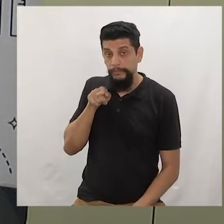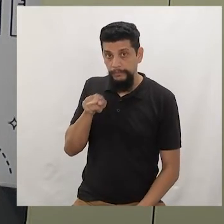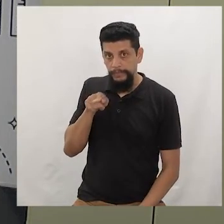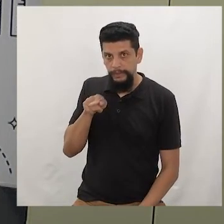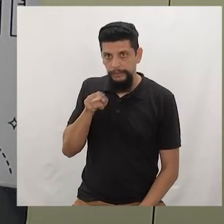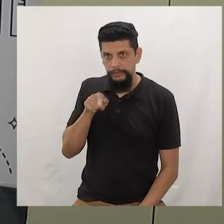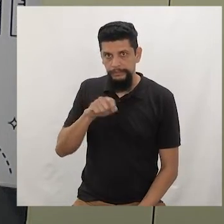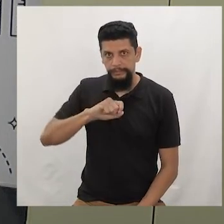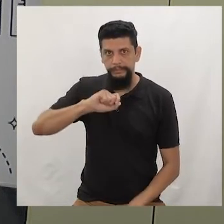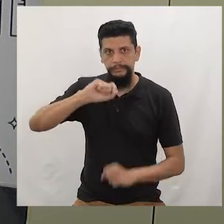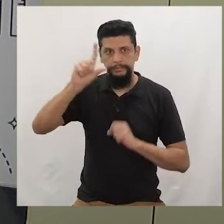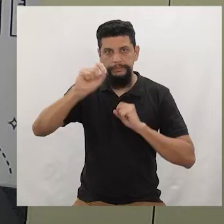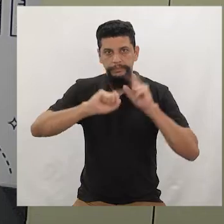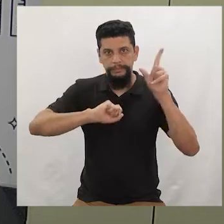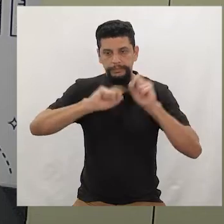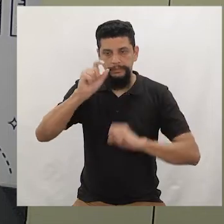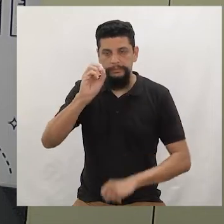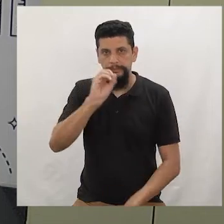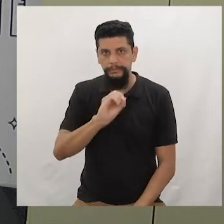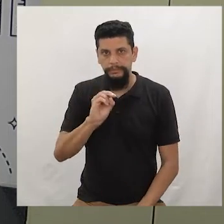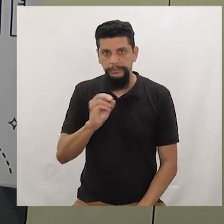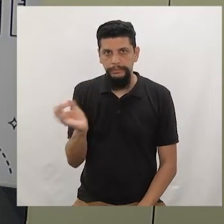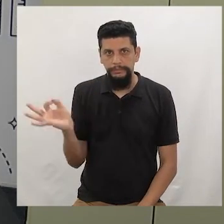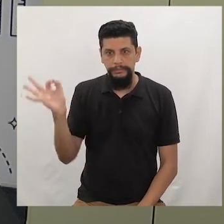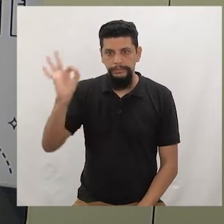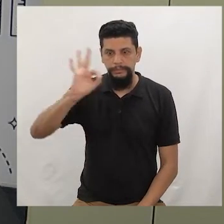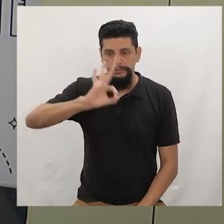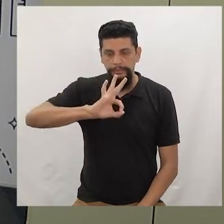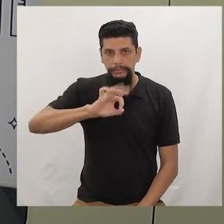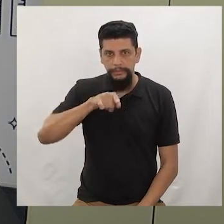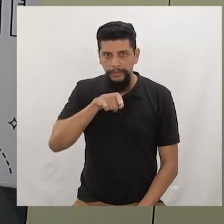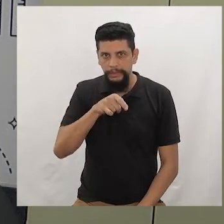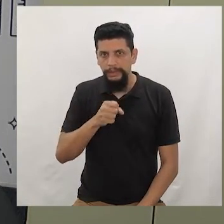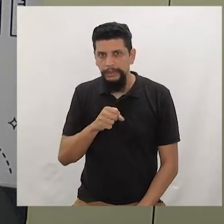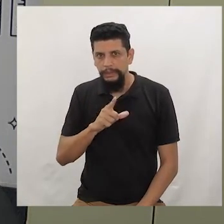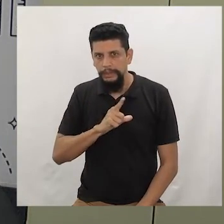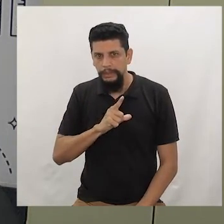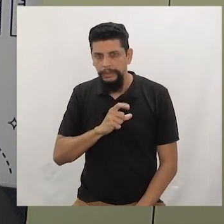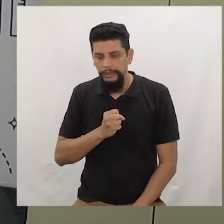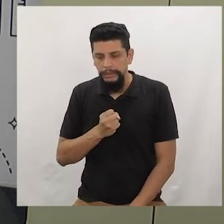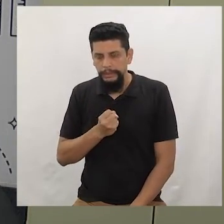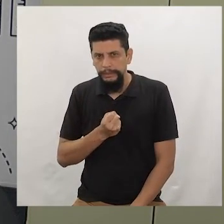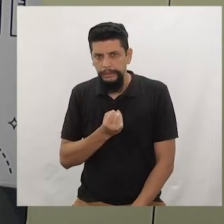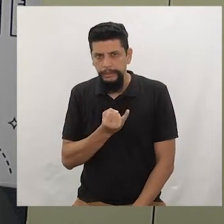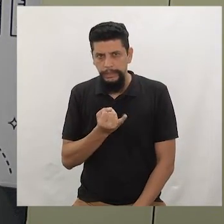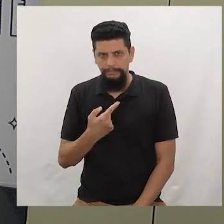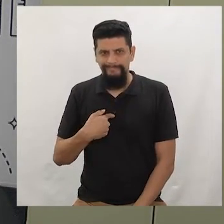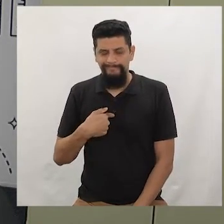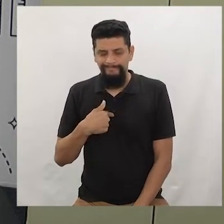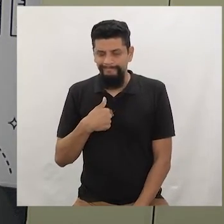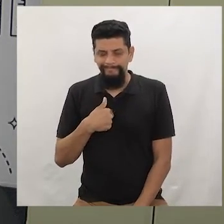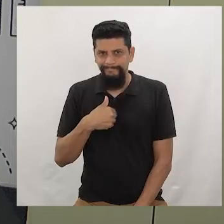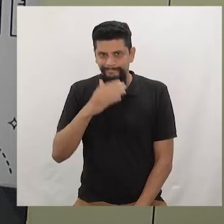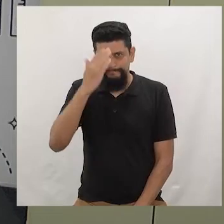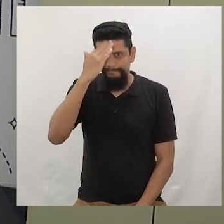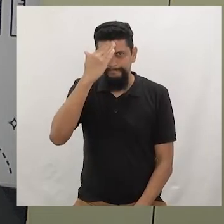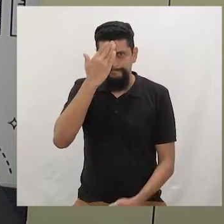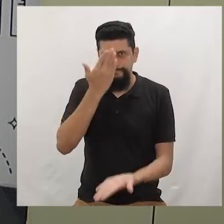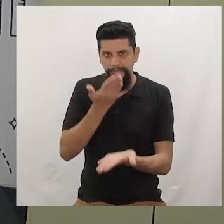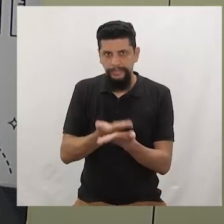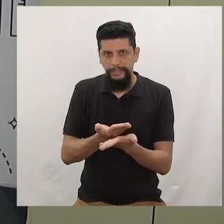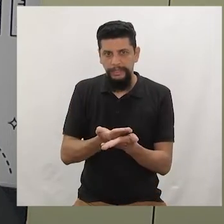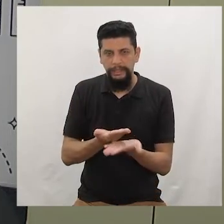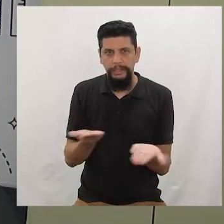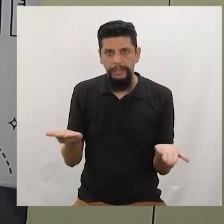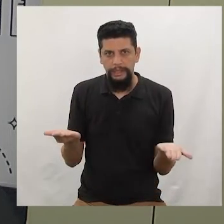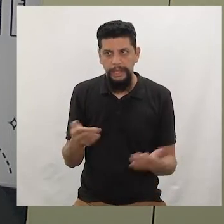sua vez. Minha estrela vez. Ou sol? Você tem algum? Ah, mas eu não